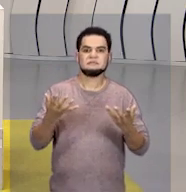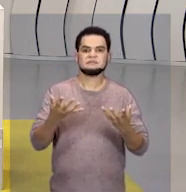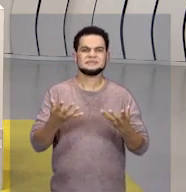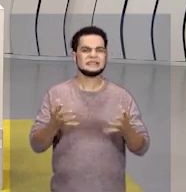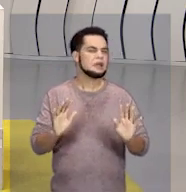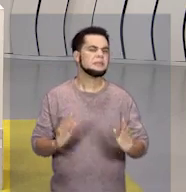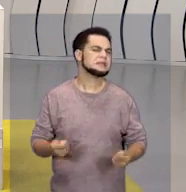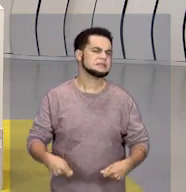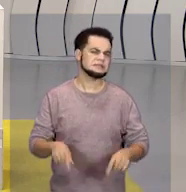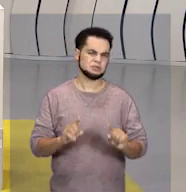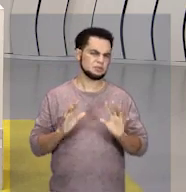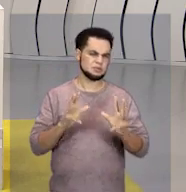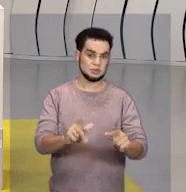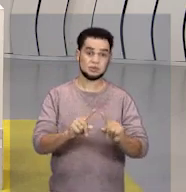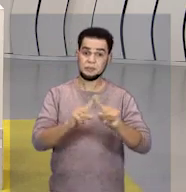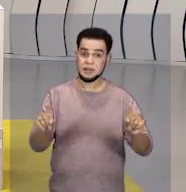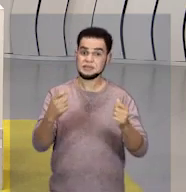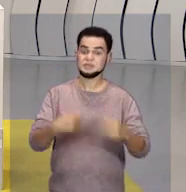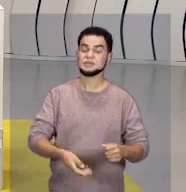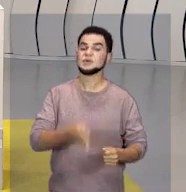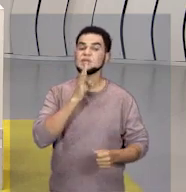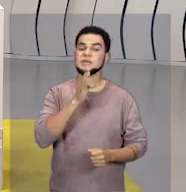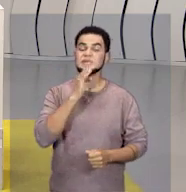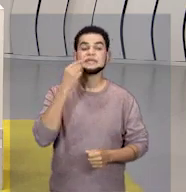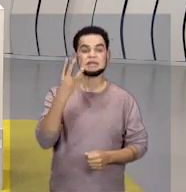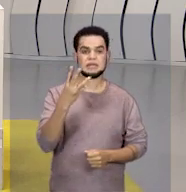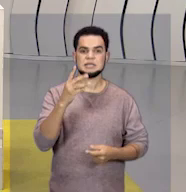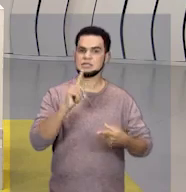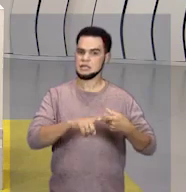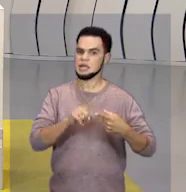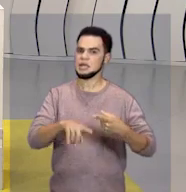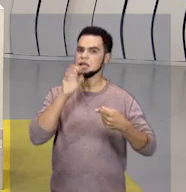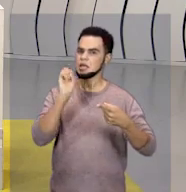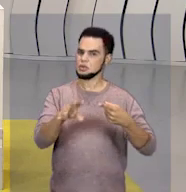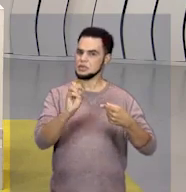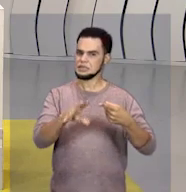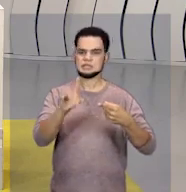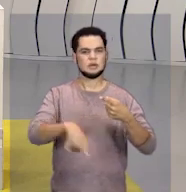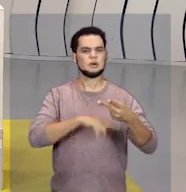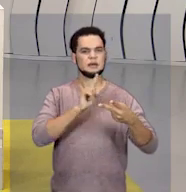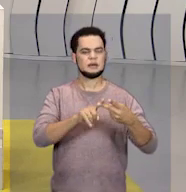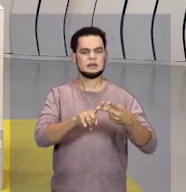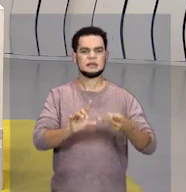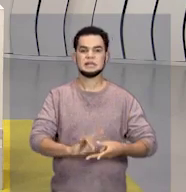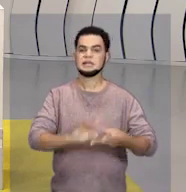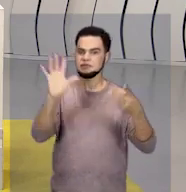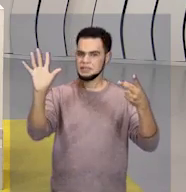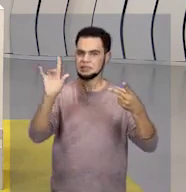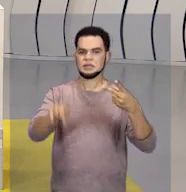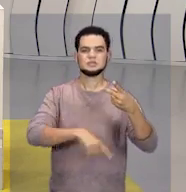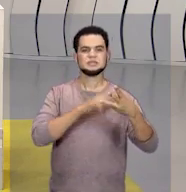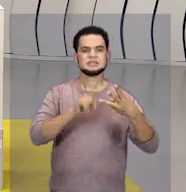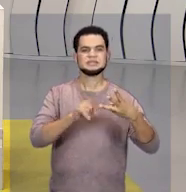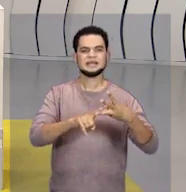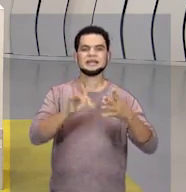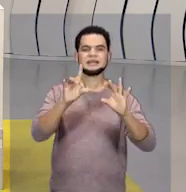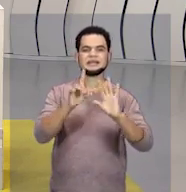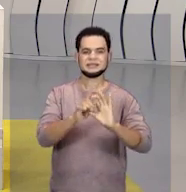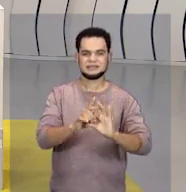3 aqui. O exercício da educação, o exercício da liberdade e o exercício da